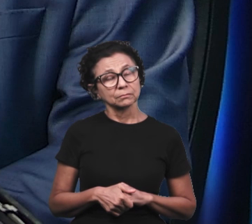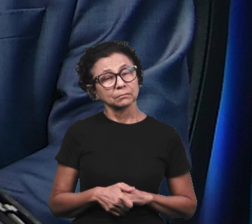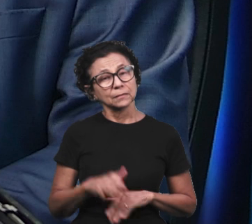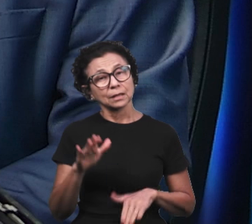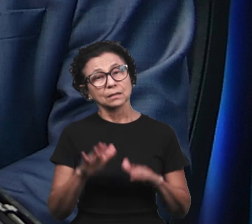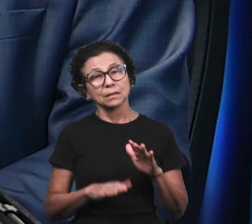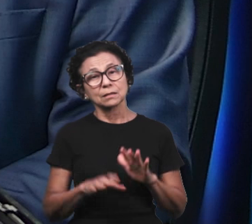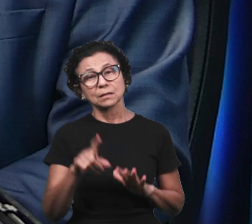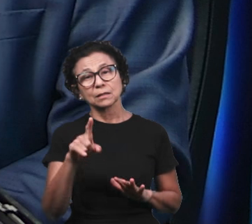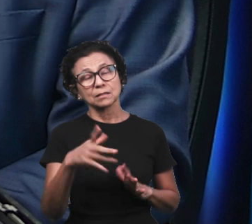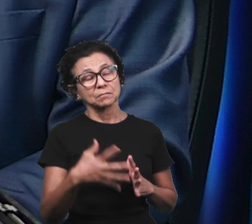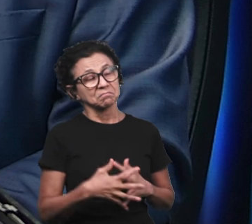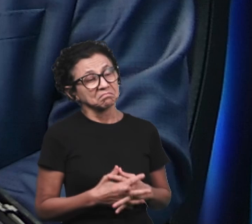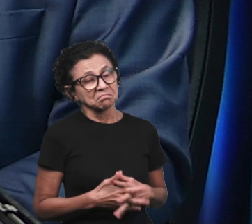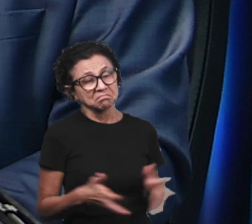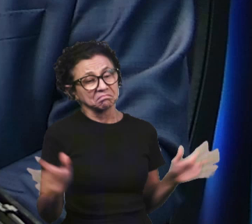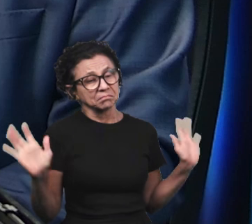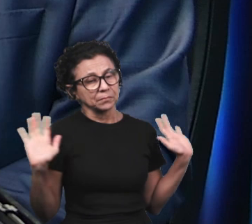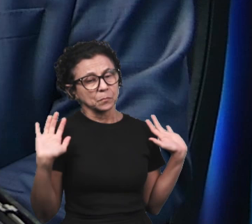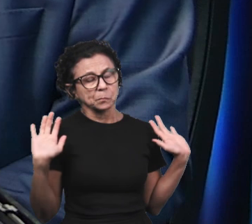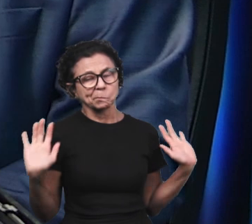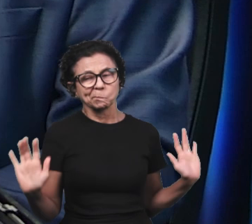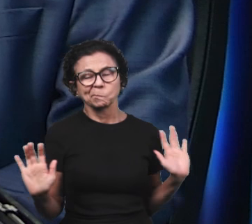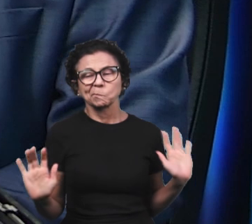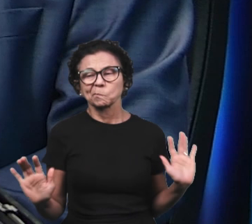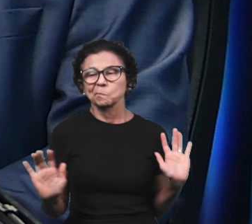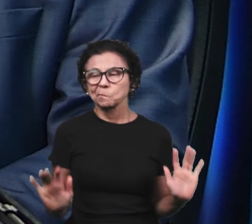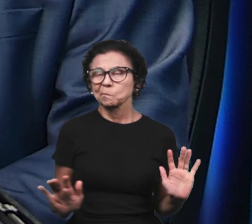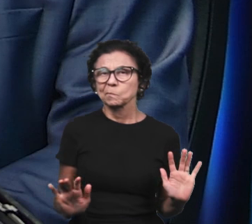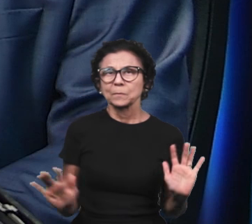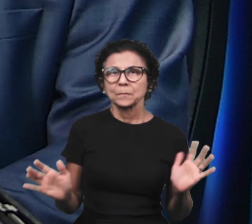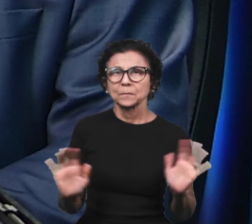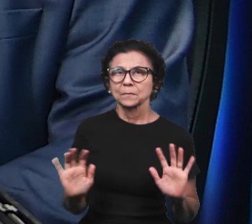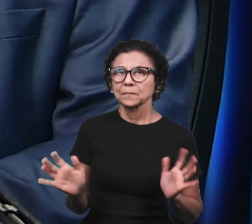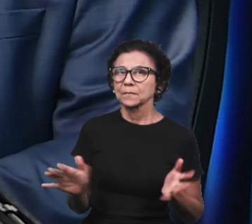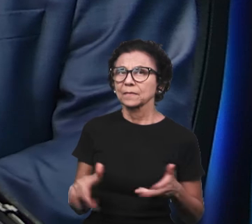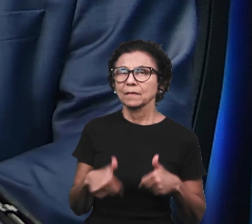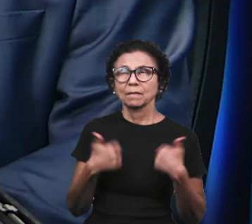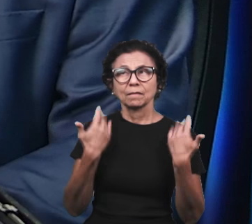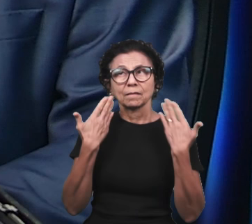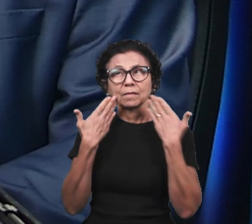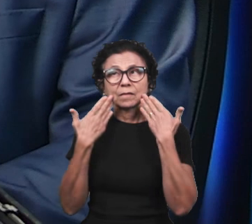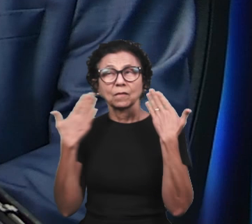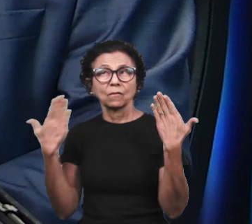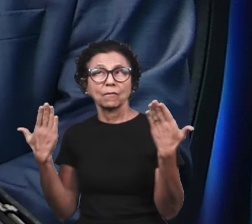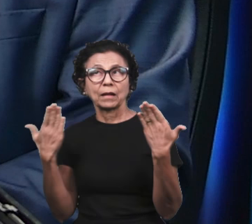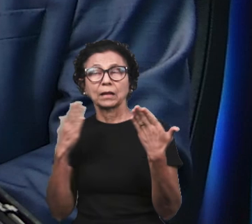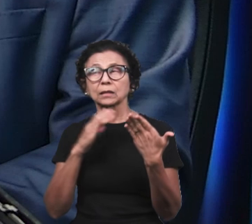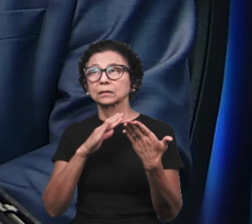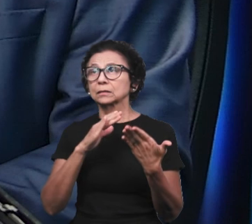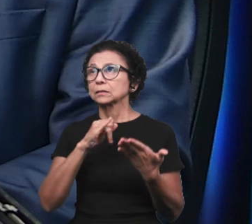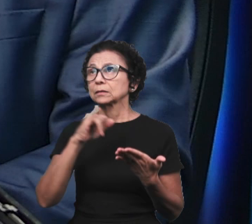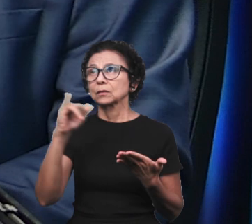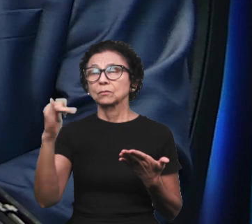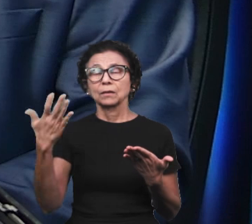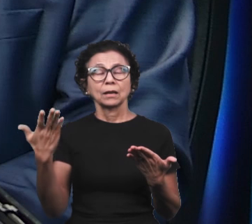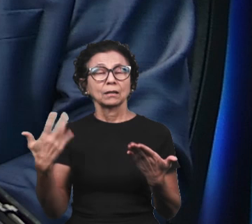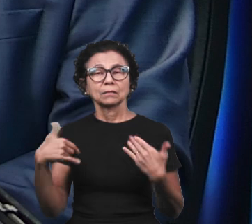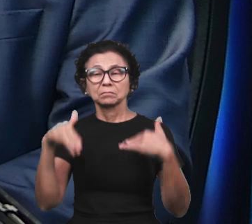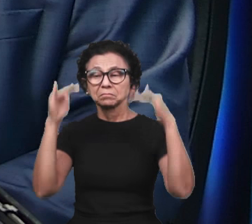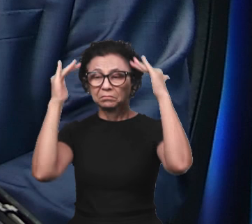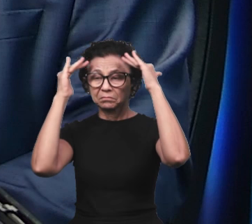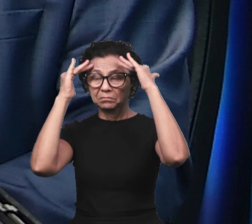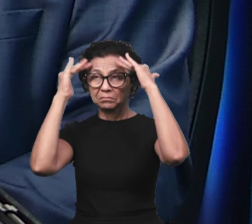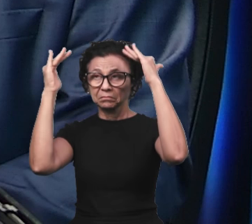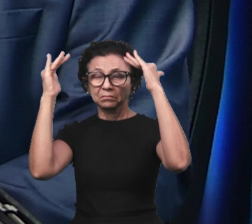não se comporta como Arão, né? Não se move do seu lugar, É verdade. não se apresenta, né? Não procura atender, e aí